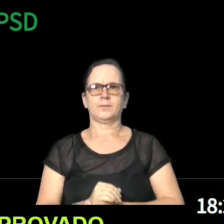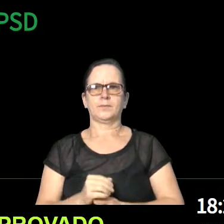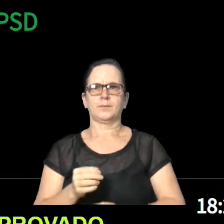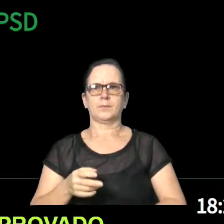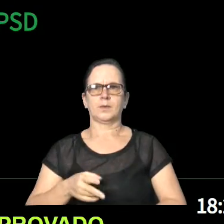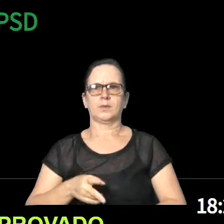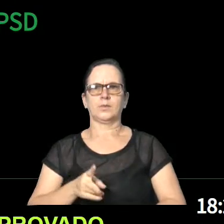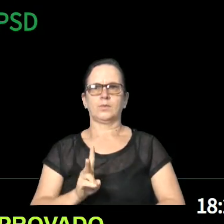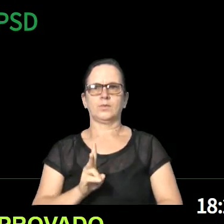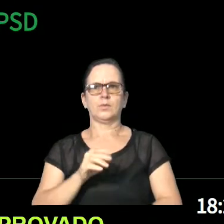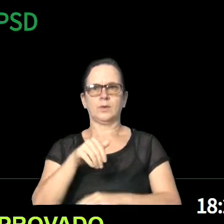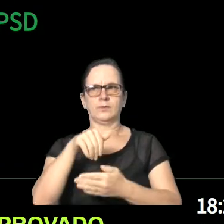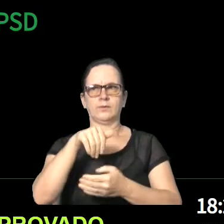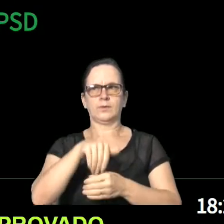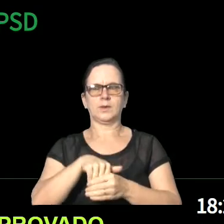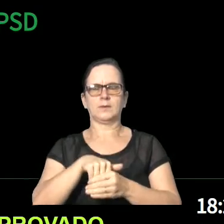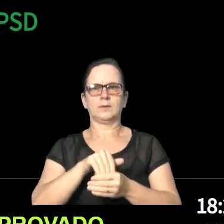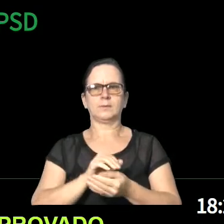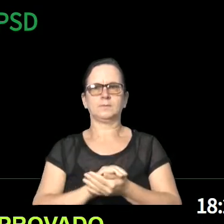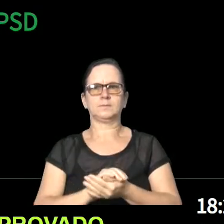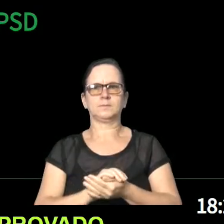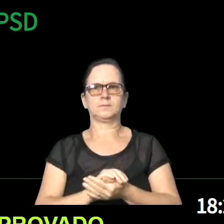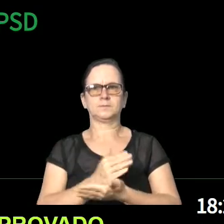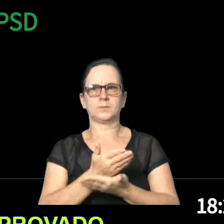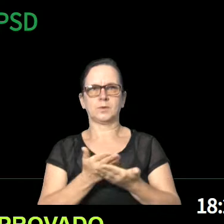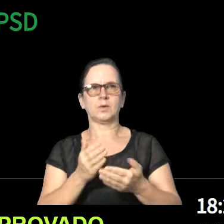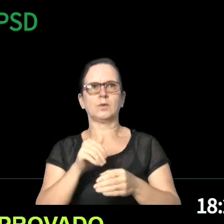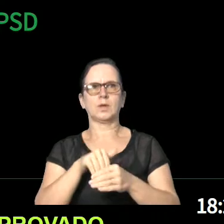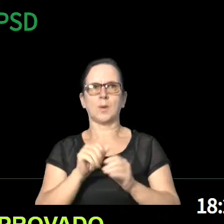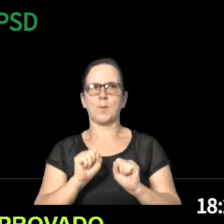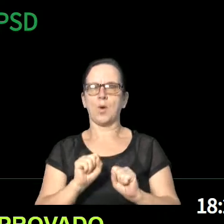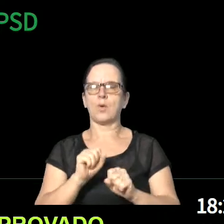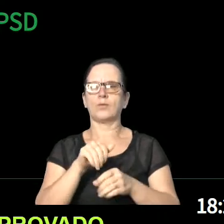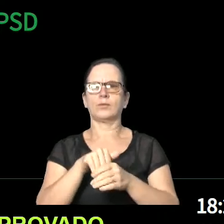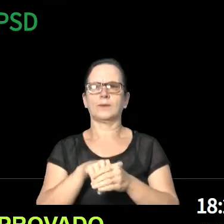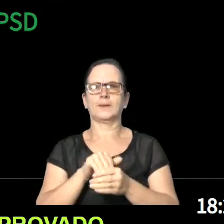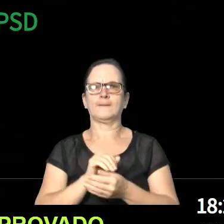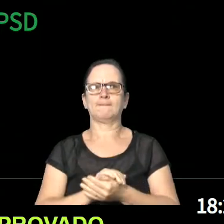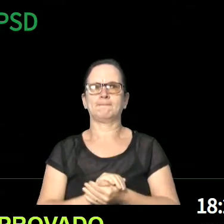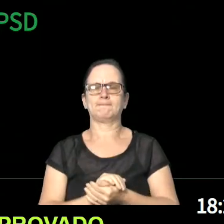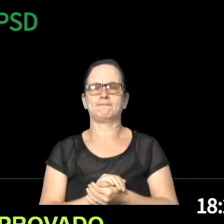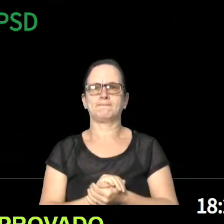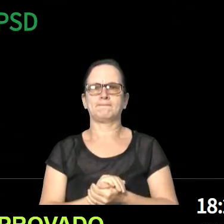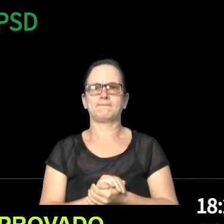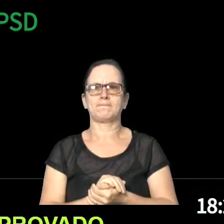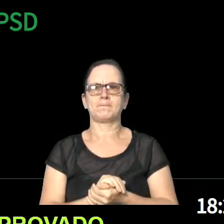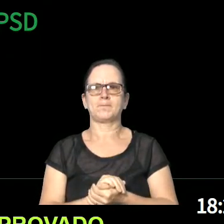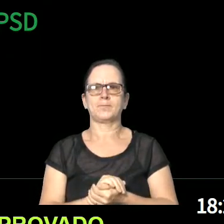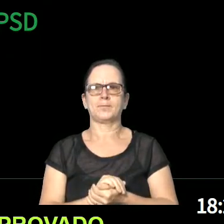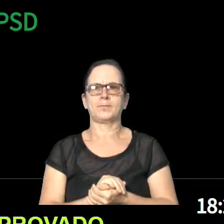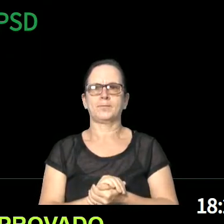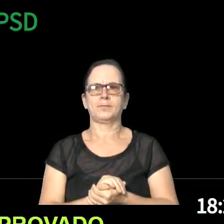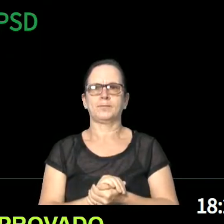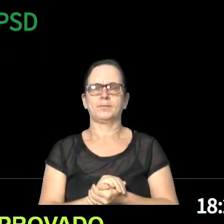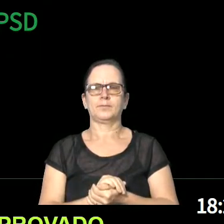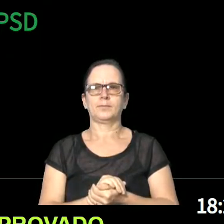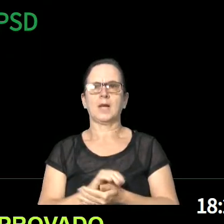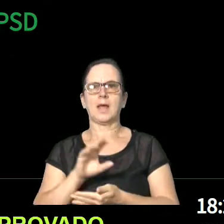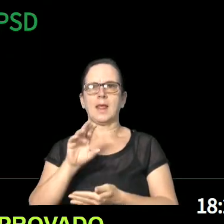Continua em votação. A votação está aberta para os nossos pares. Está tudo certo. Posso falar? Pode falar,